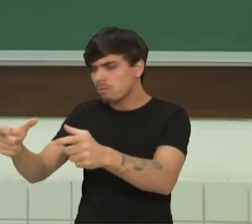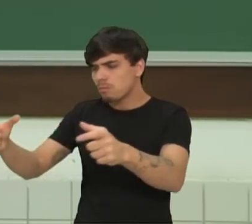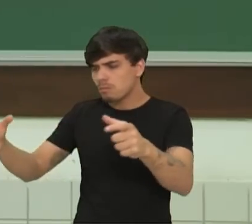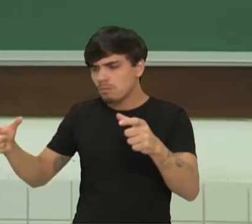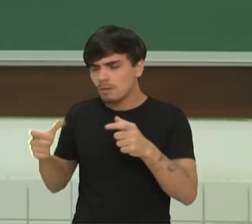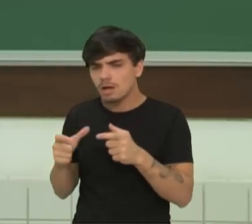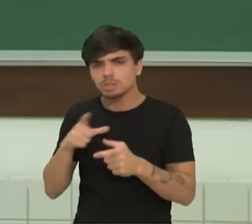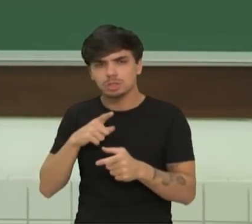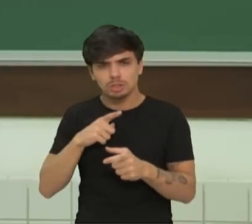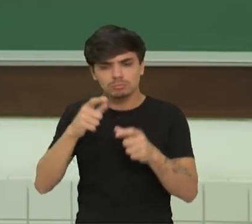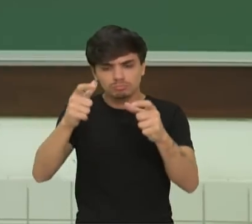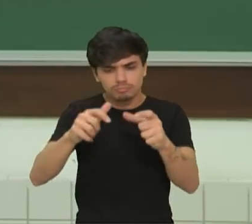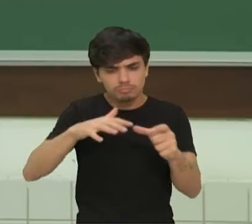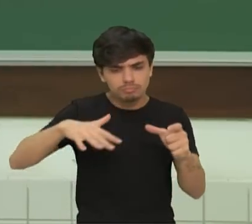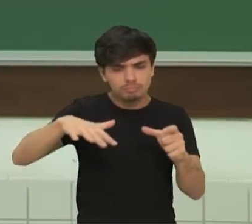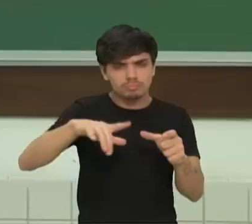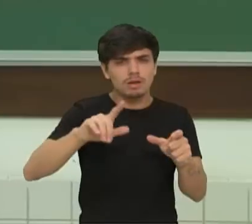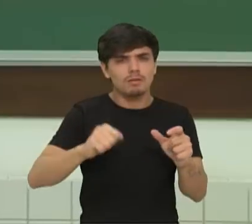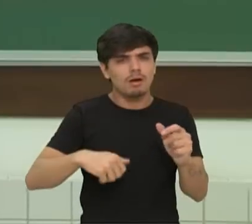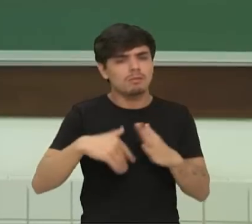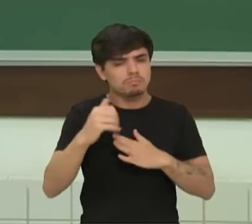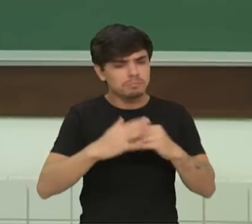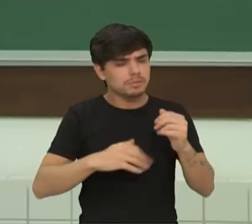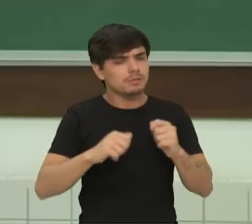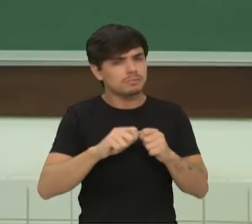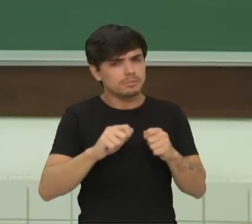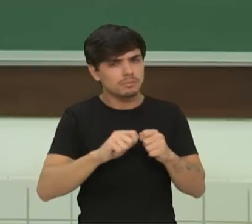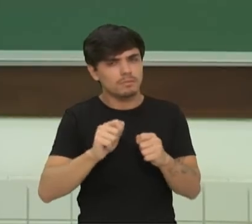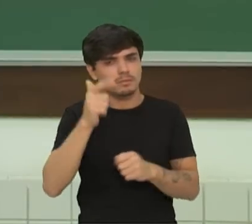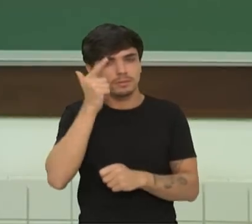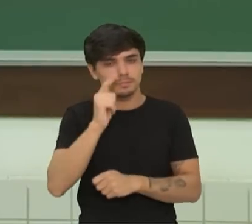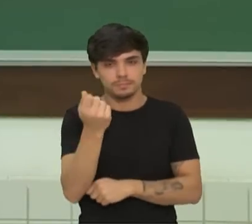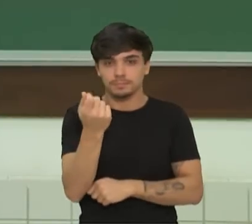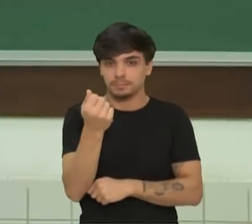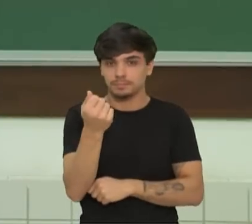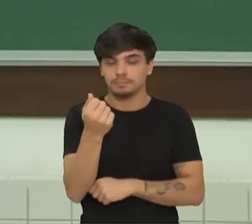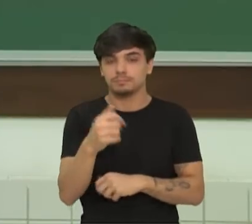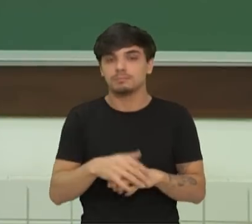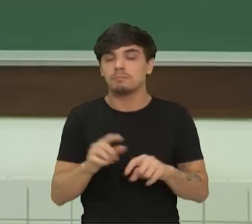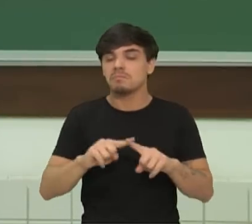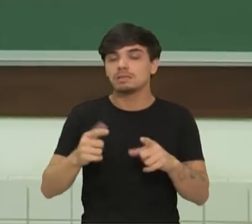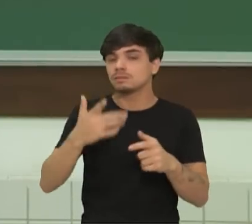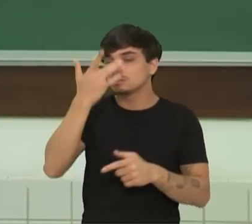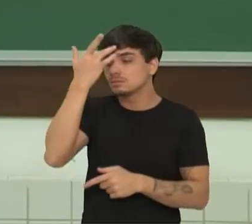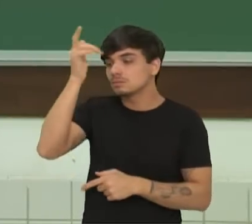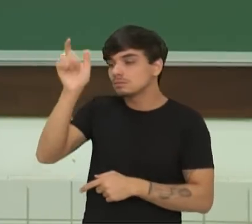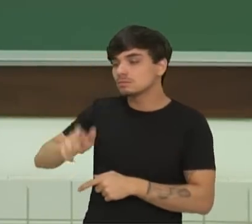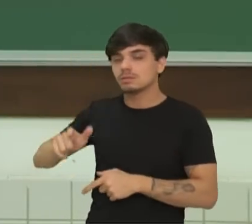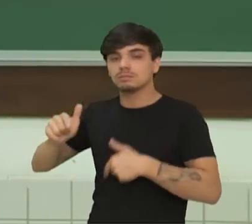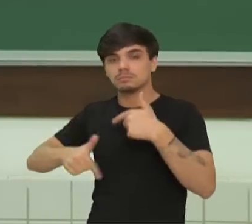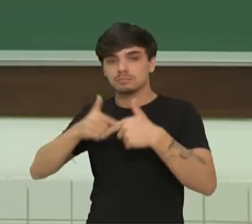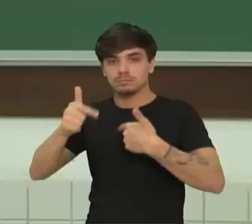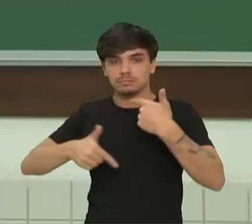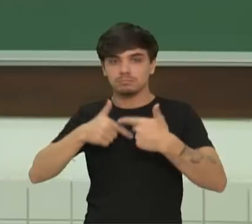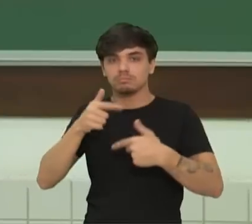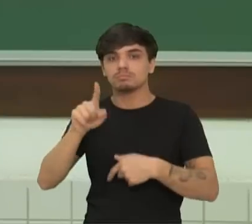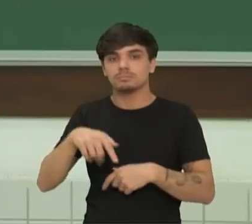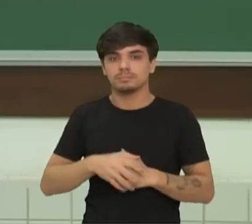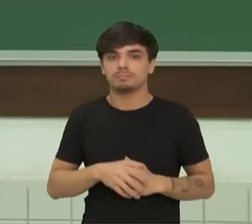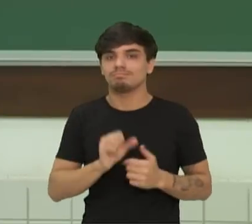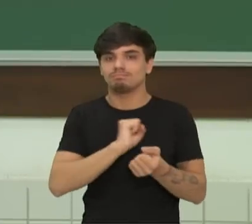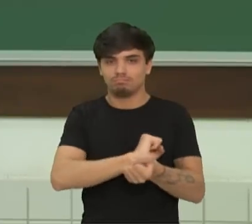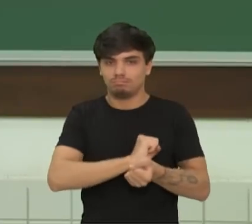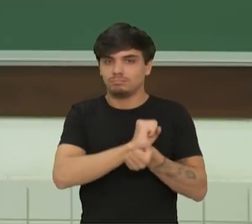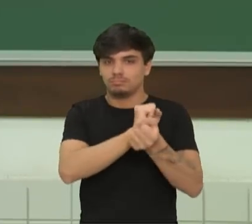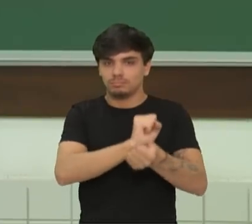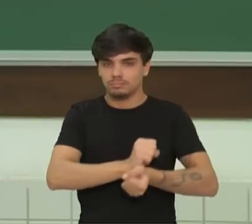Opa, vamos produzir, vamos ganhar dinheiro com isso. Mas quem é que vai trabalhar lá? Os escravos,